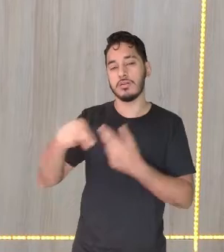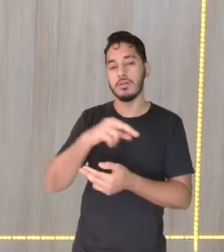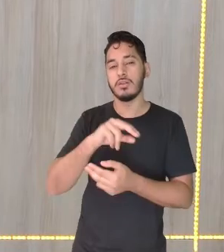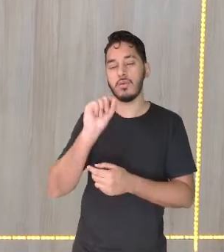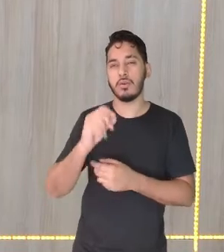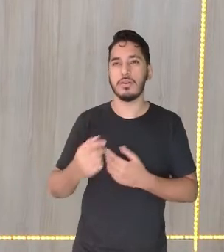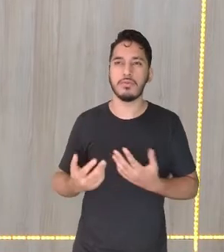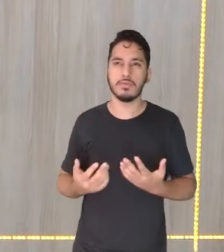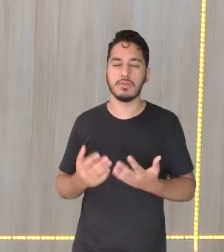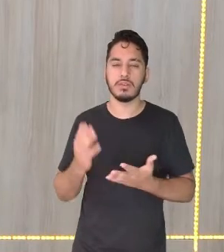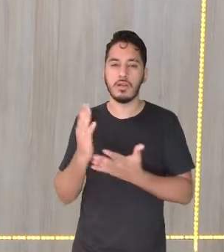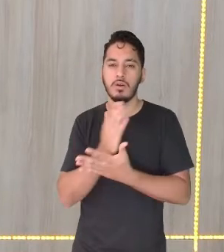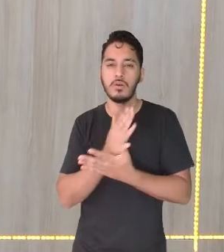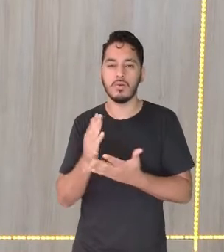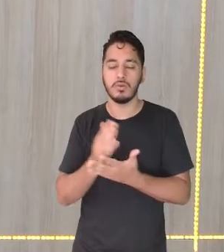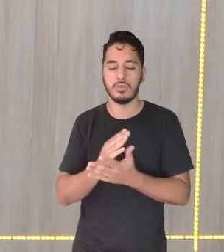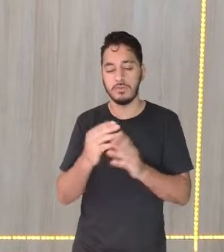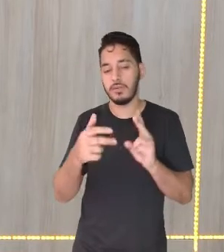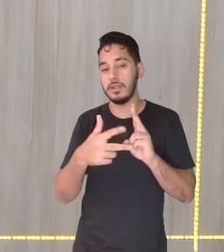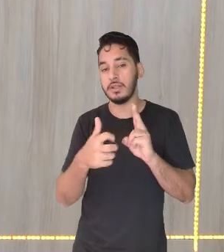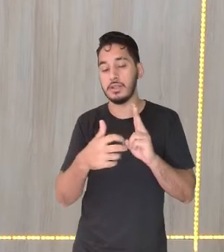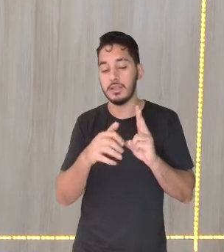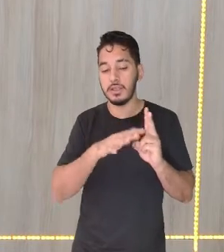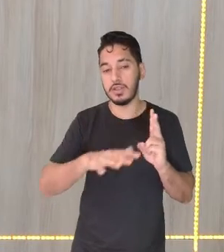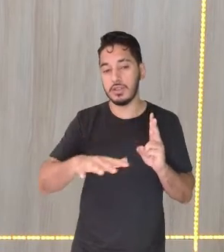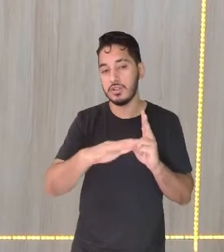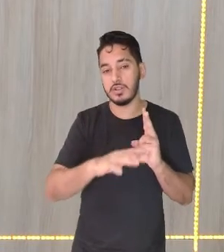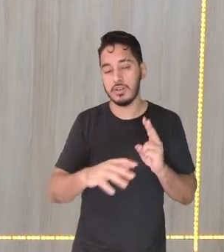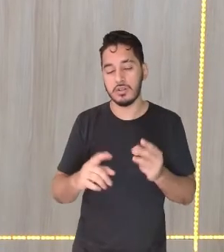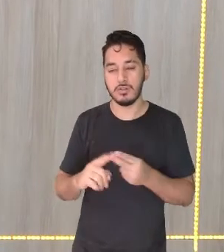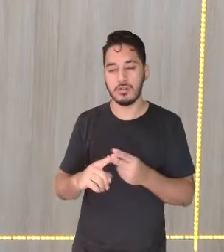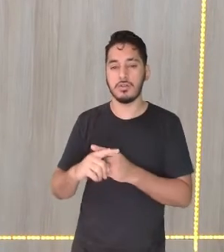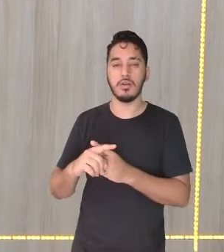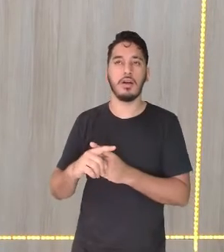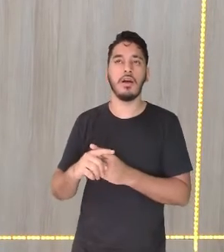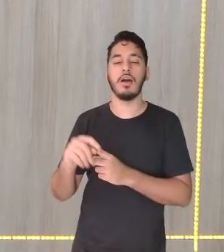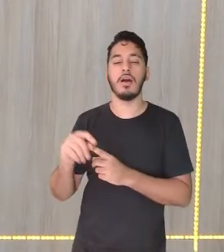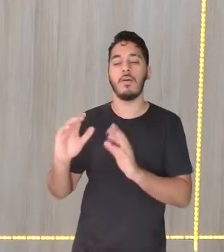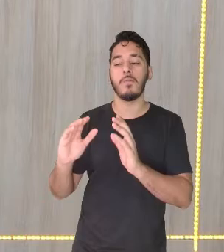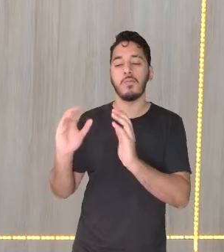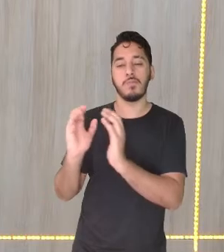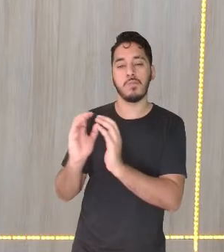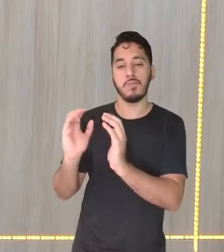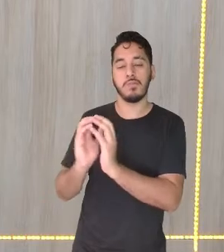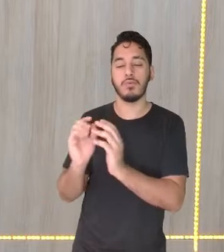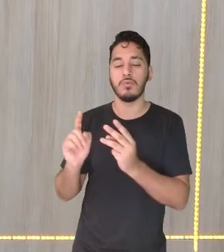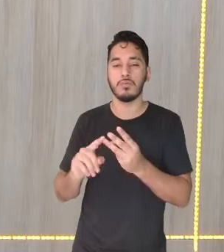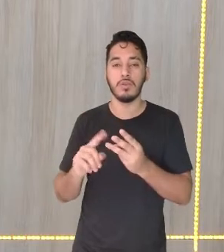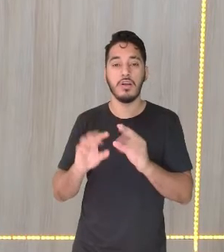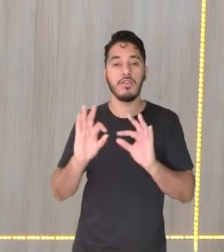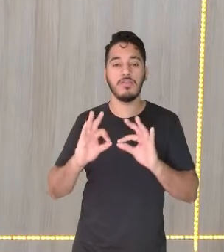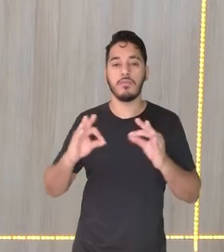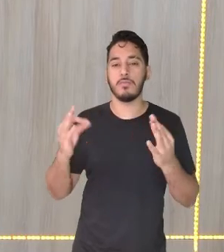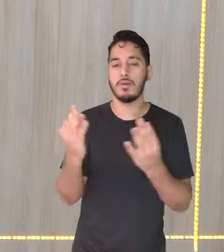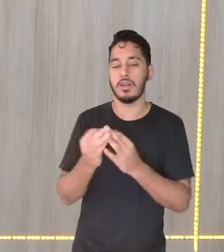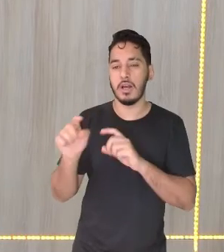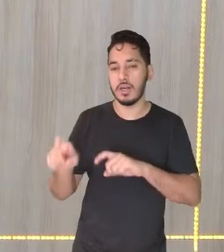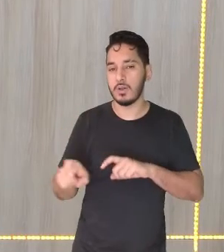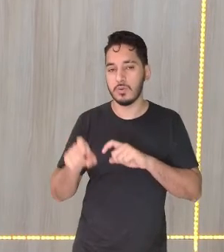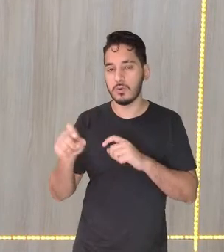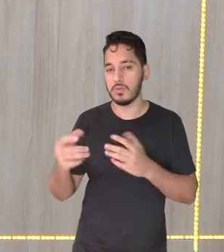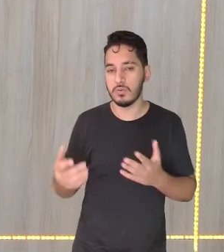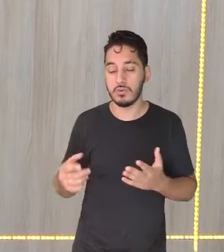exemplo, a algumas terras indígenas, a quilombolas, a agricultura familiar, né? Então,